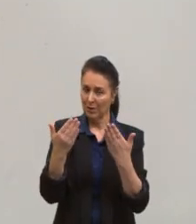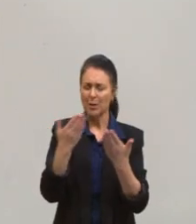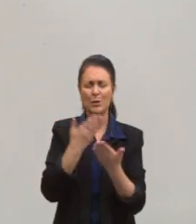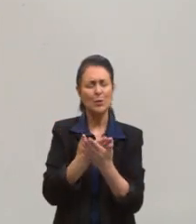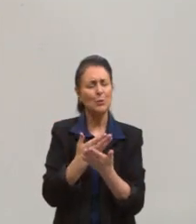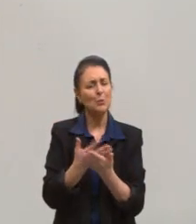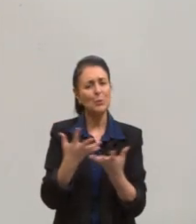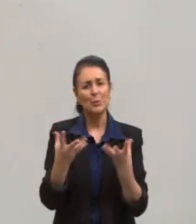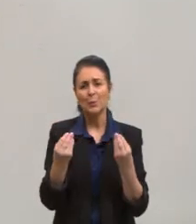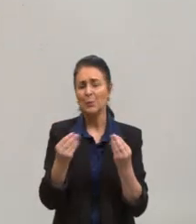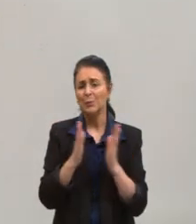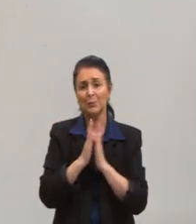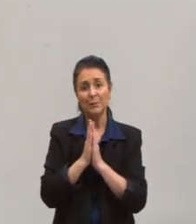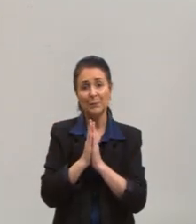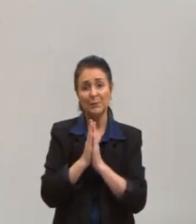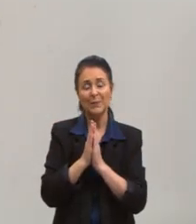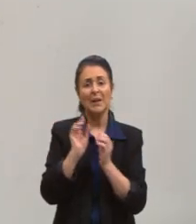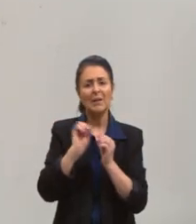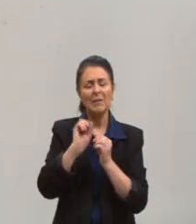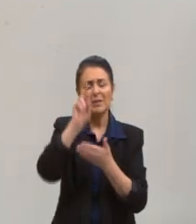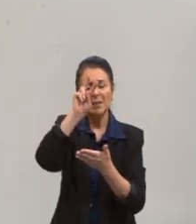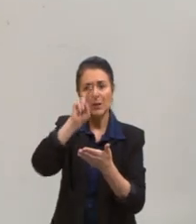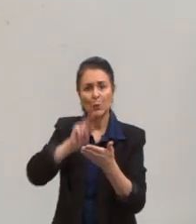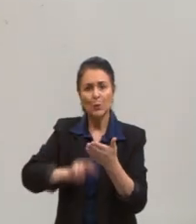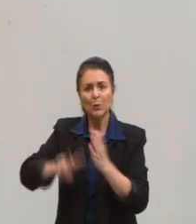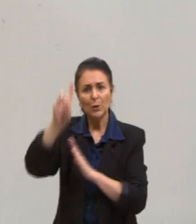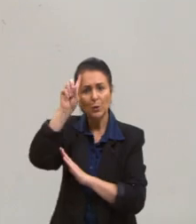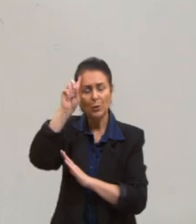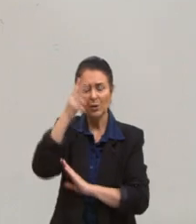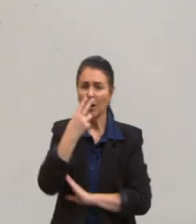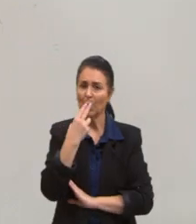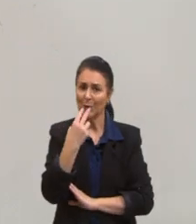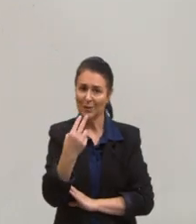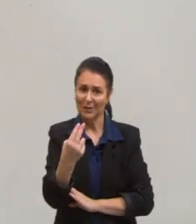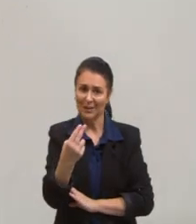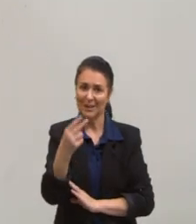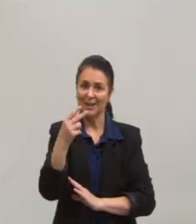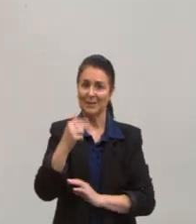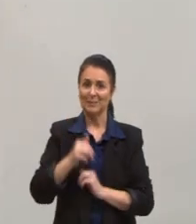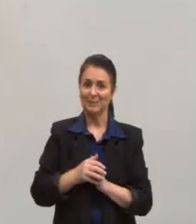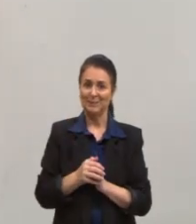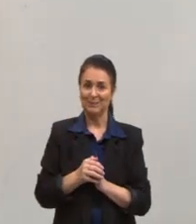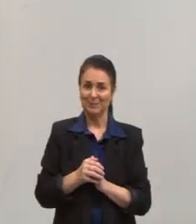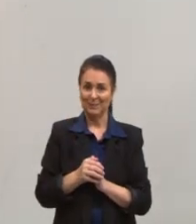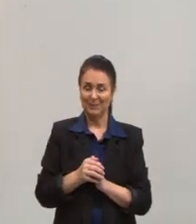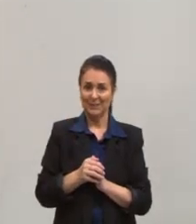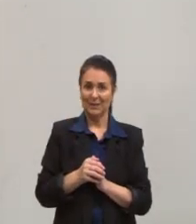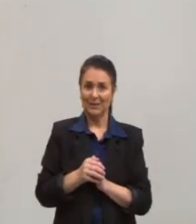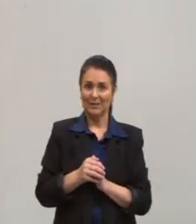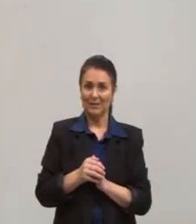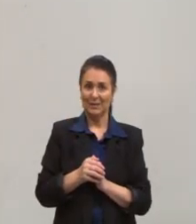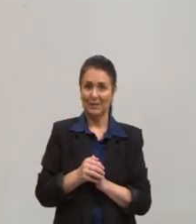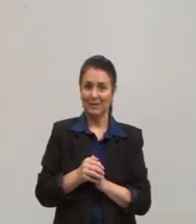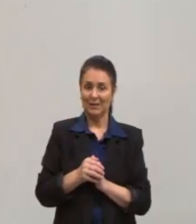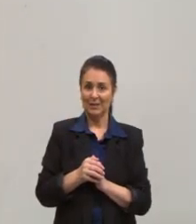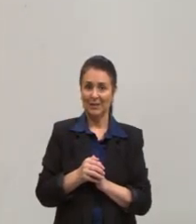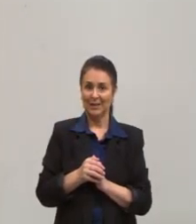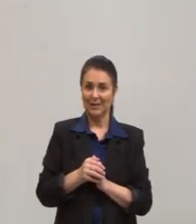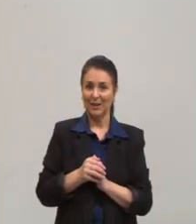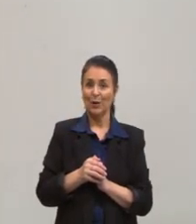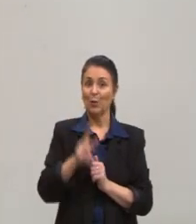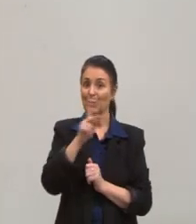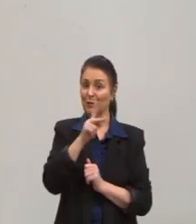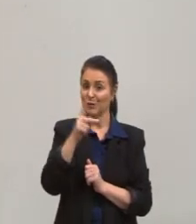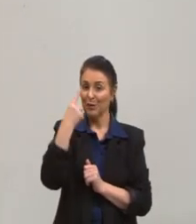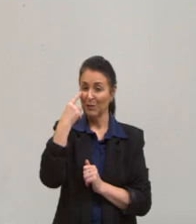estudem bastante faça um leituras diárias em inglês e se o leitor vejo vocês mais